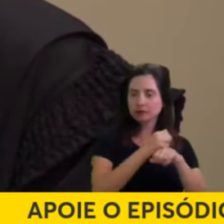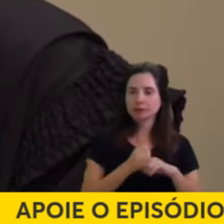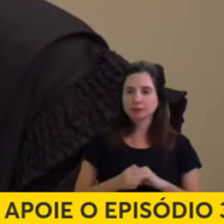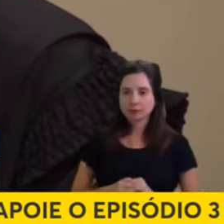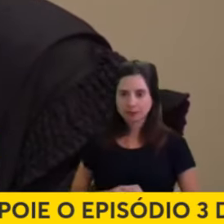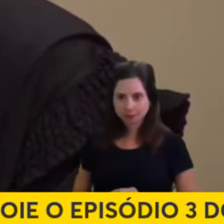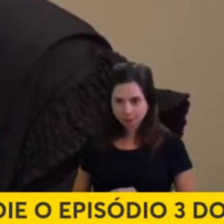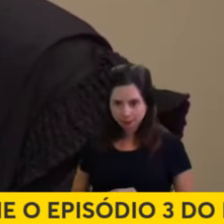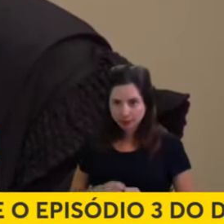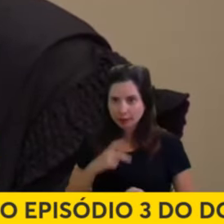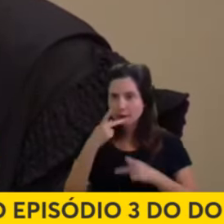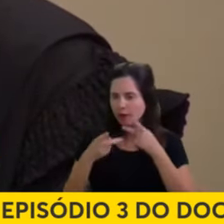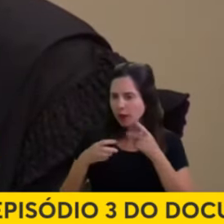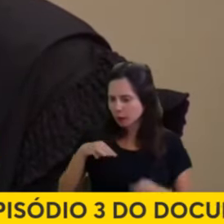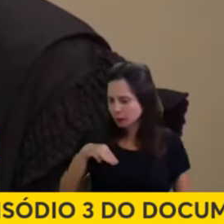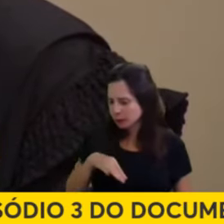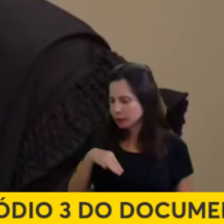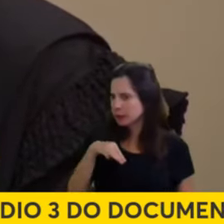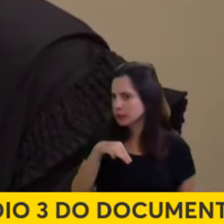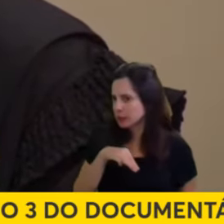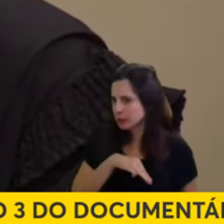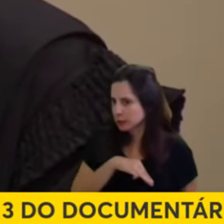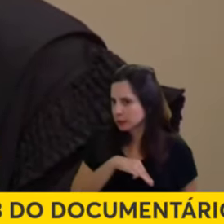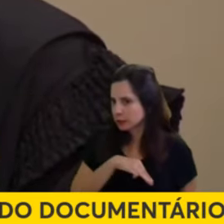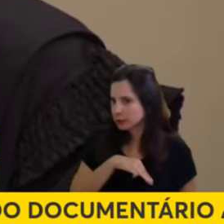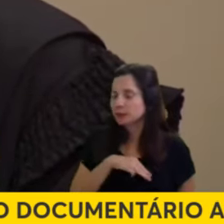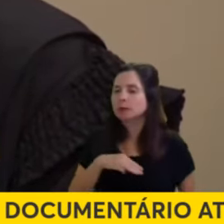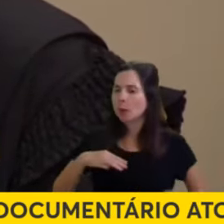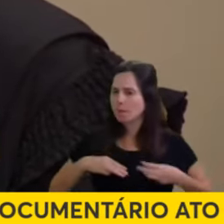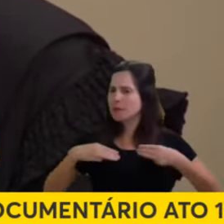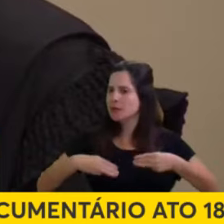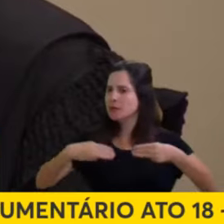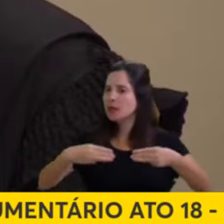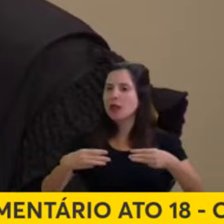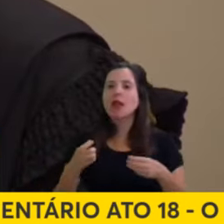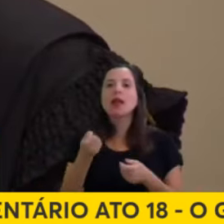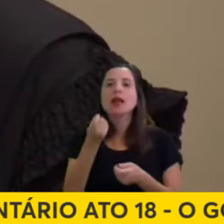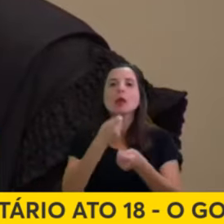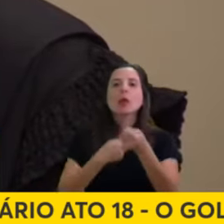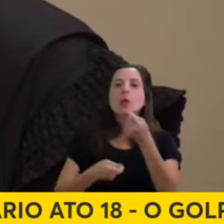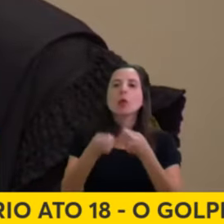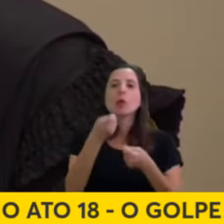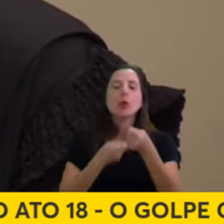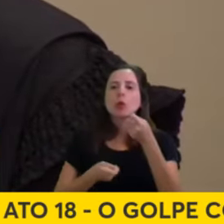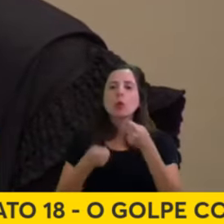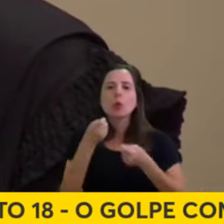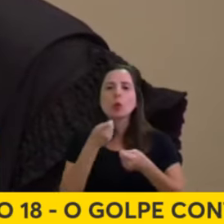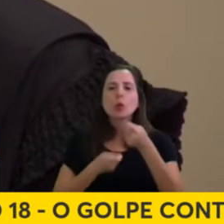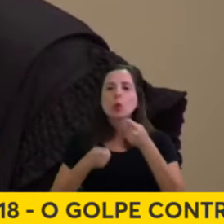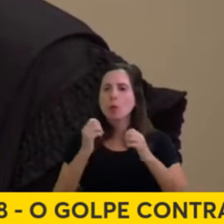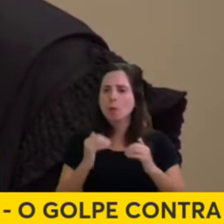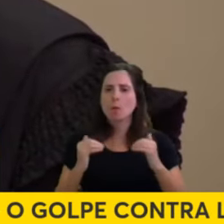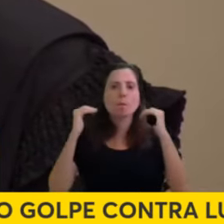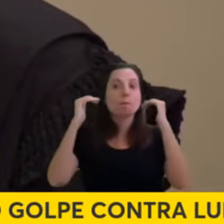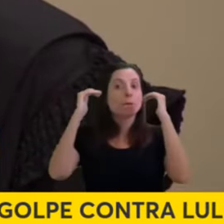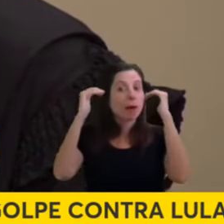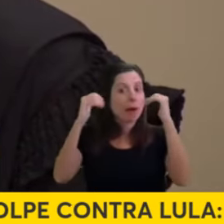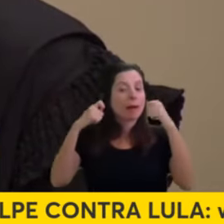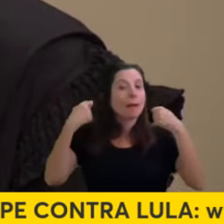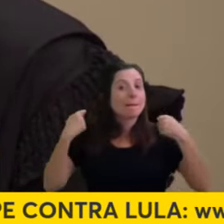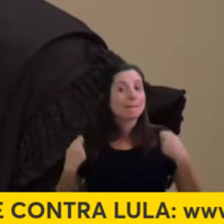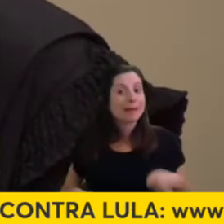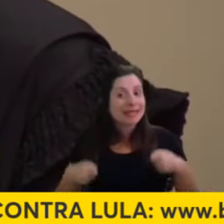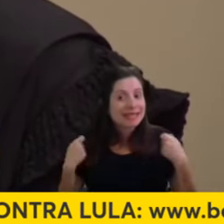diz o ministro quando a forma de manifestação possui uma expressão Econômica minimamente relevante ela tem que ter os seguintes zos e